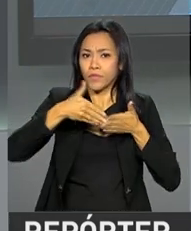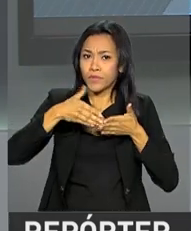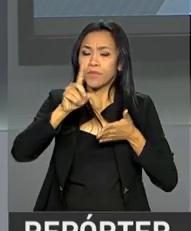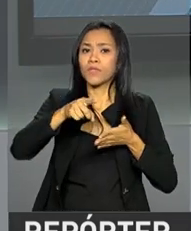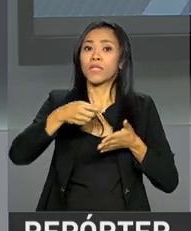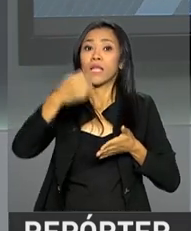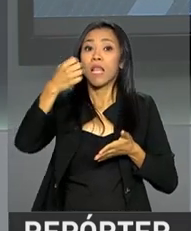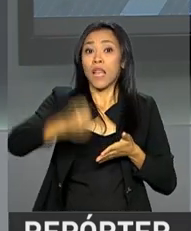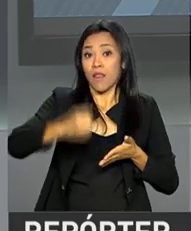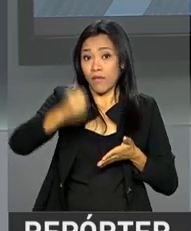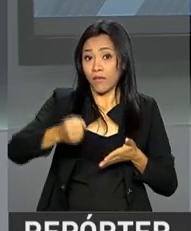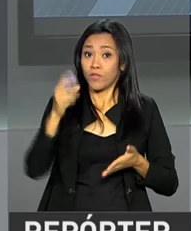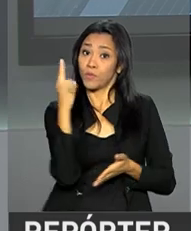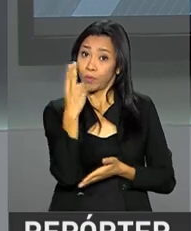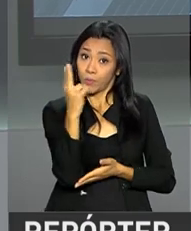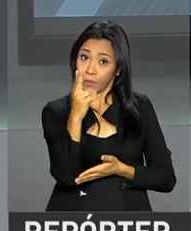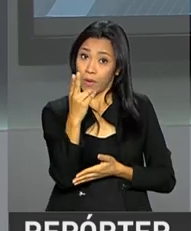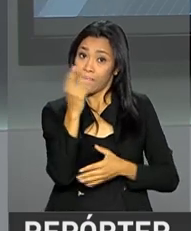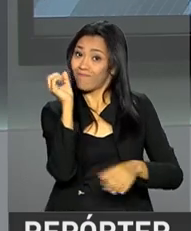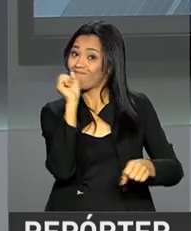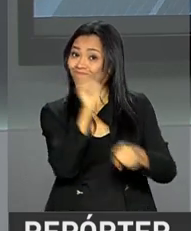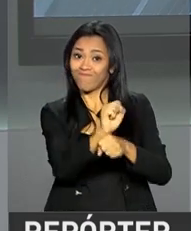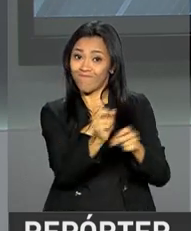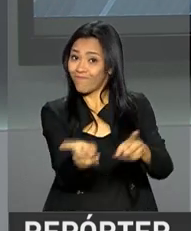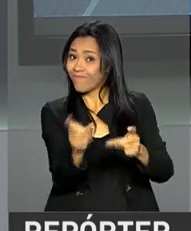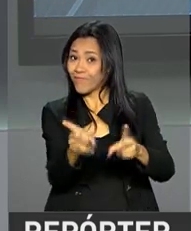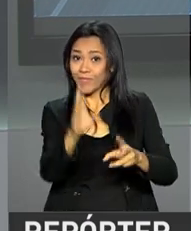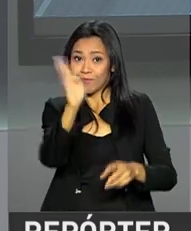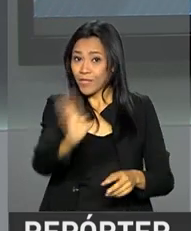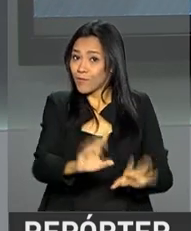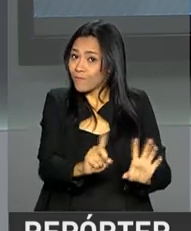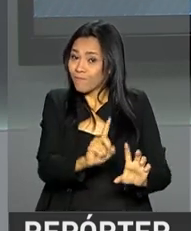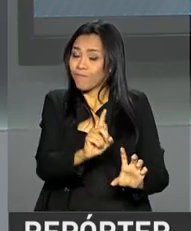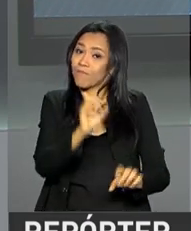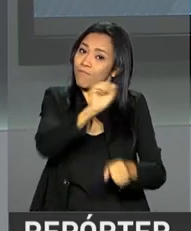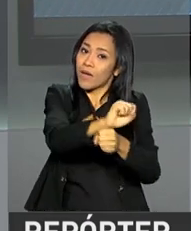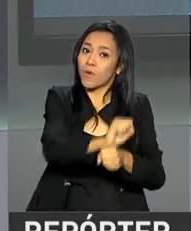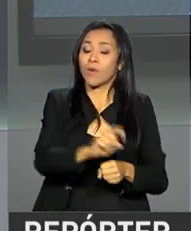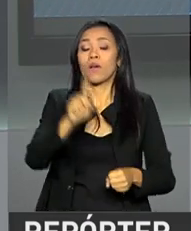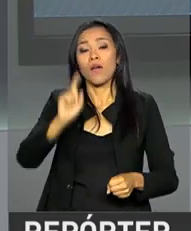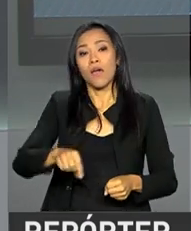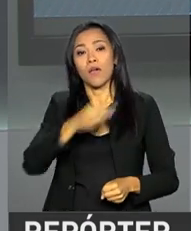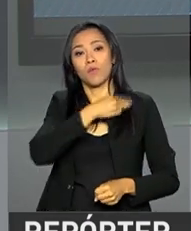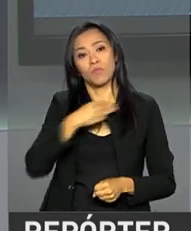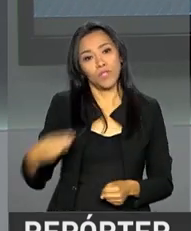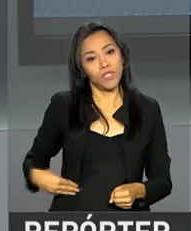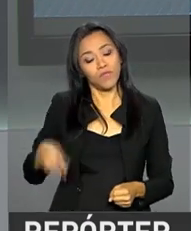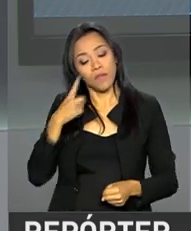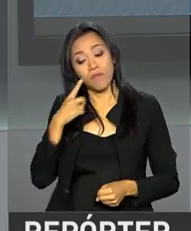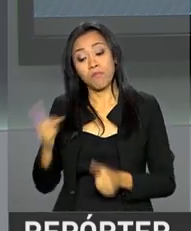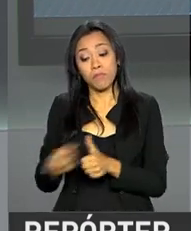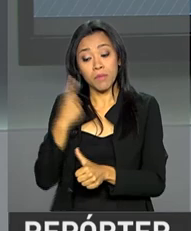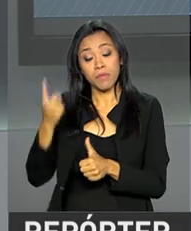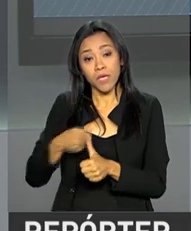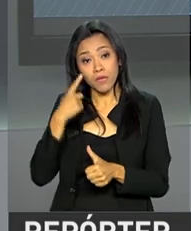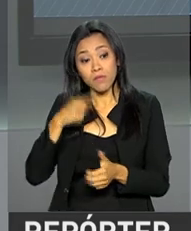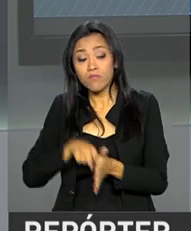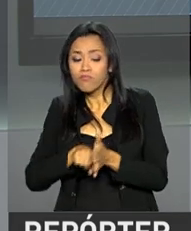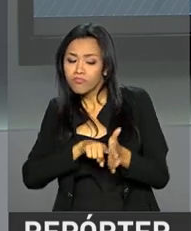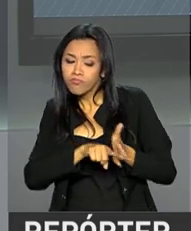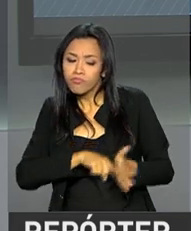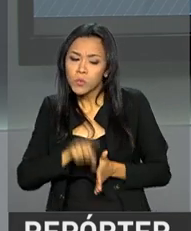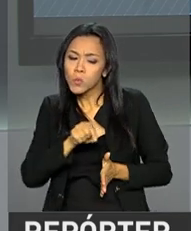do uruguai a decisão foi anunciada pelo ministro da agricultura blairo maggi e vai valer até que seja concluída a rastreabilidade